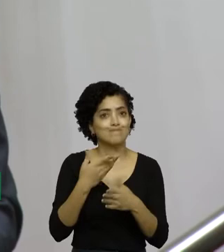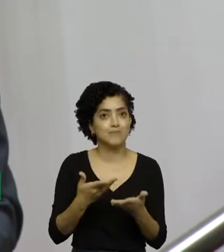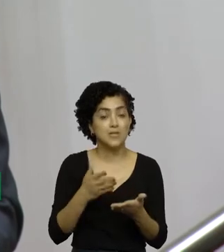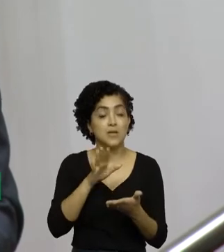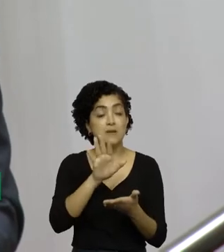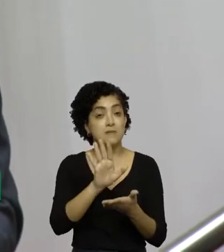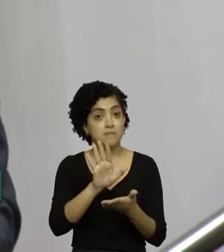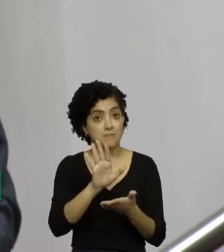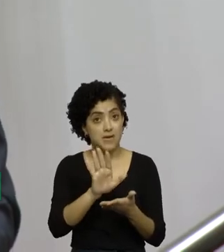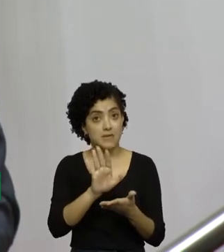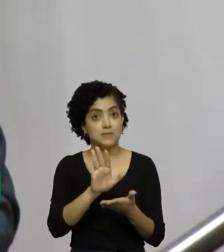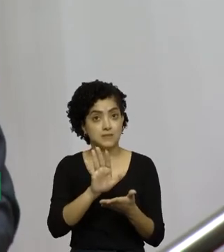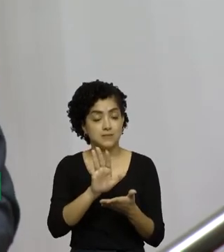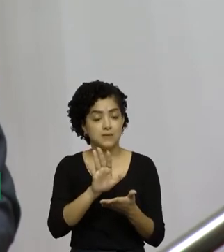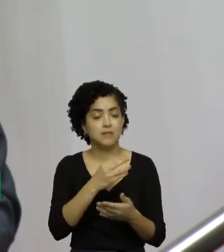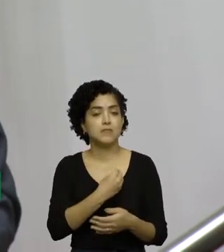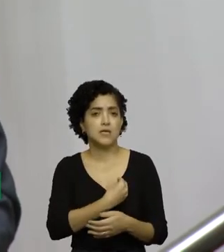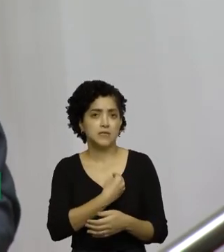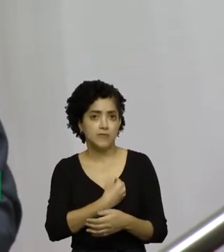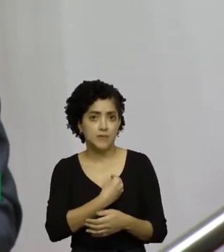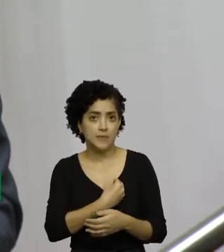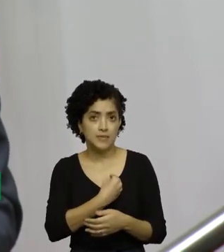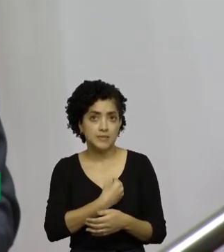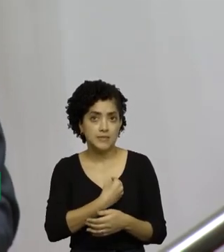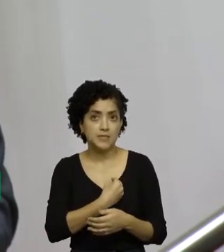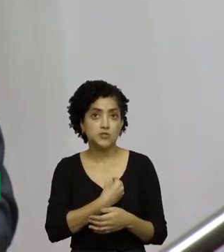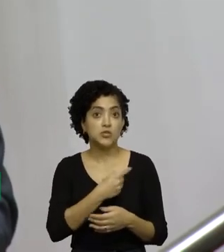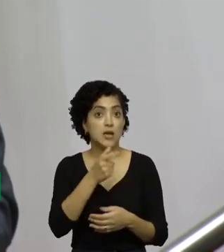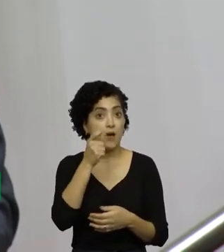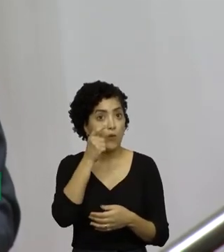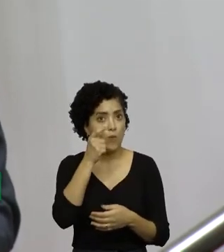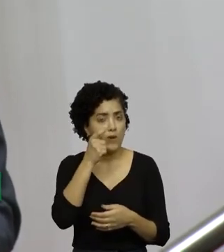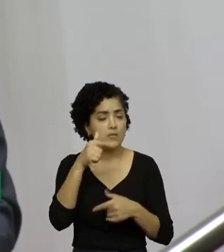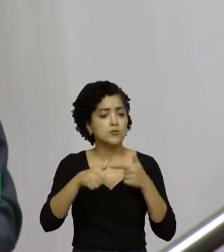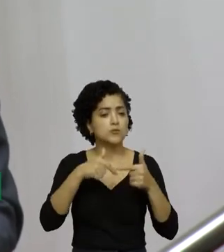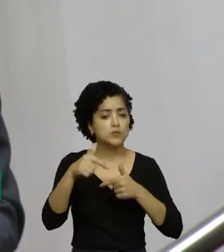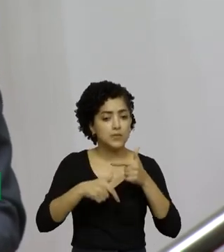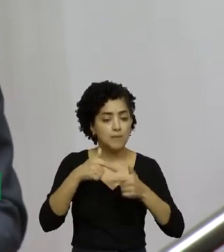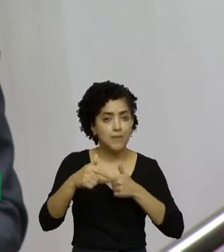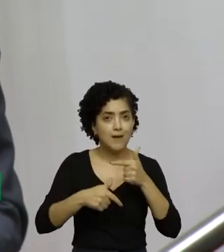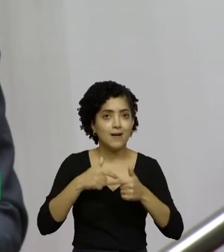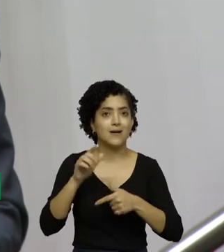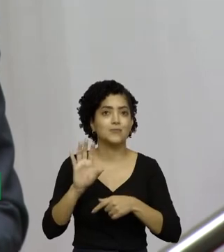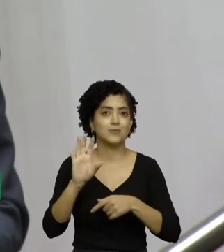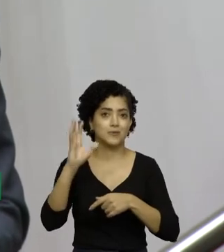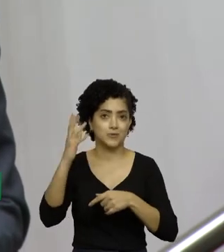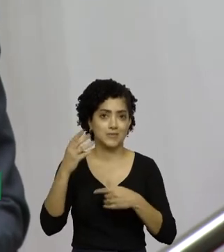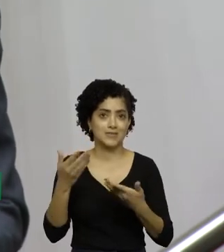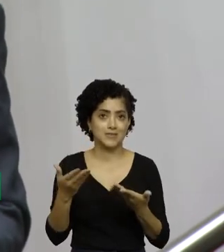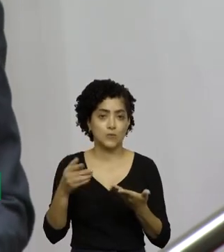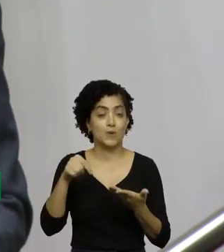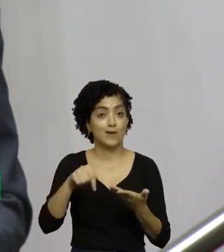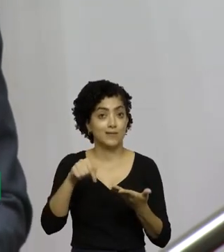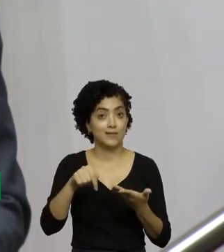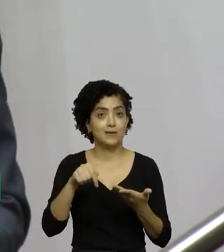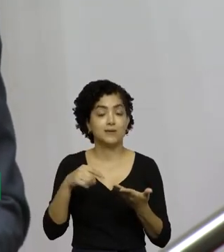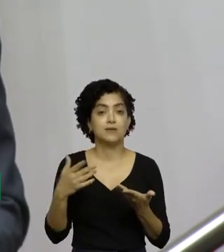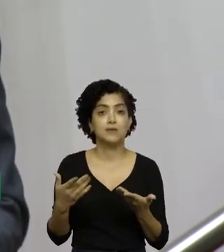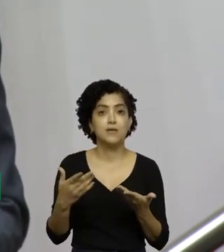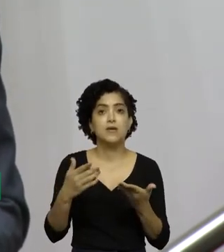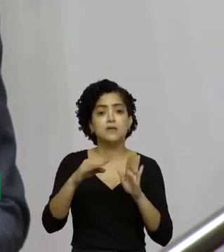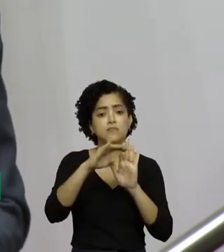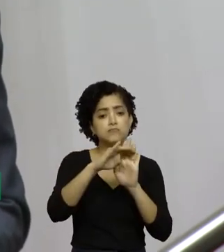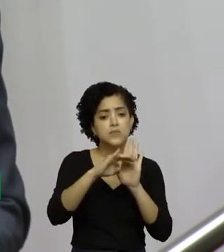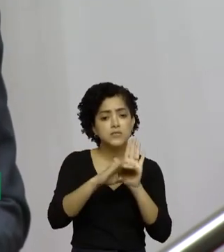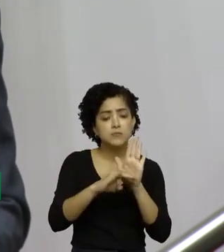mas estivemos presentes acompanhando a atividade que aconteceu aqui na Alesc. Um programa que teve